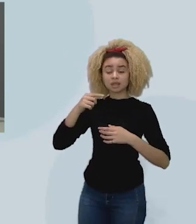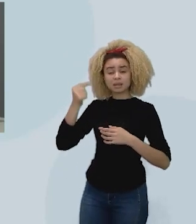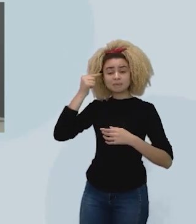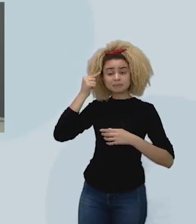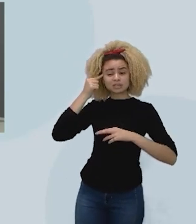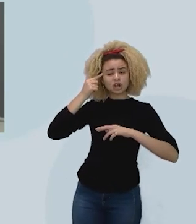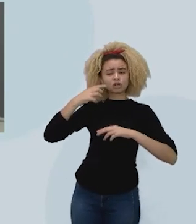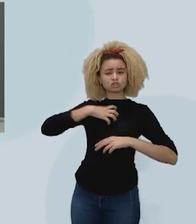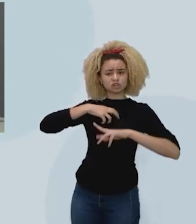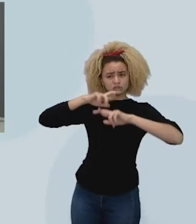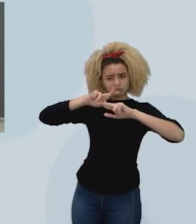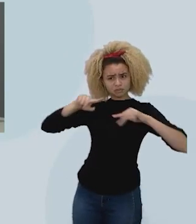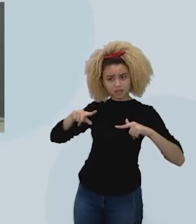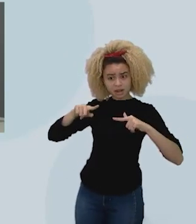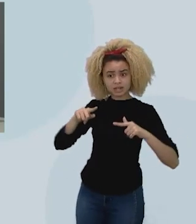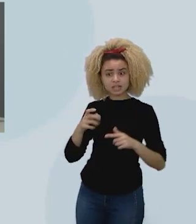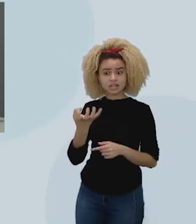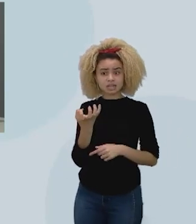uma outra forma, eles queriam